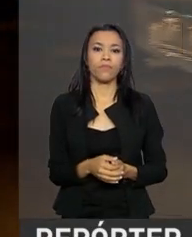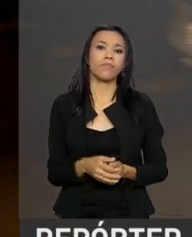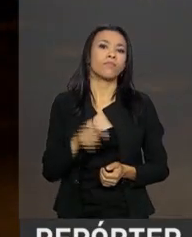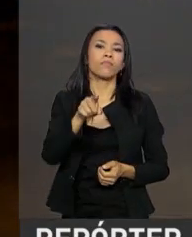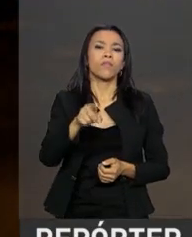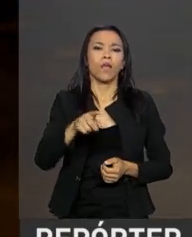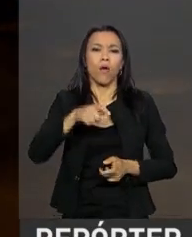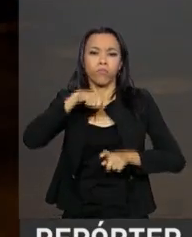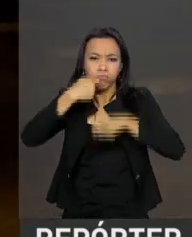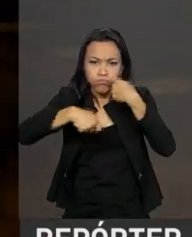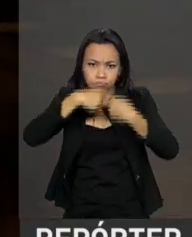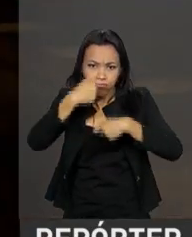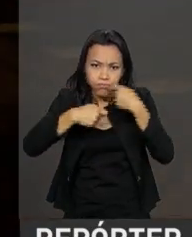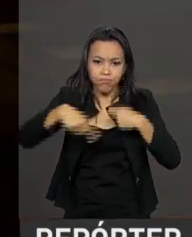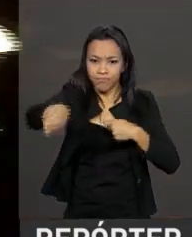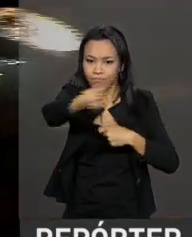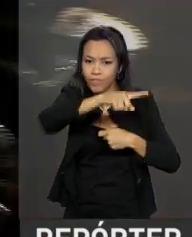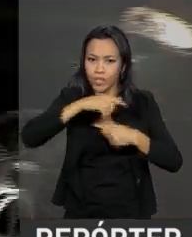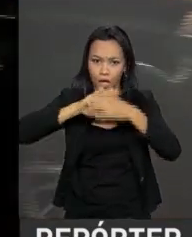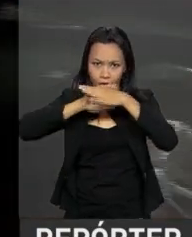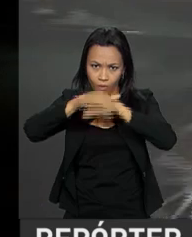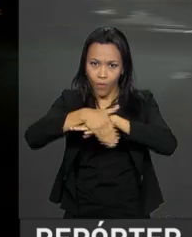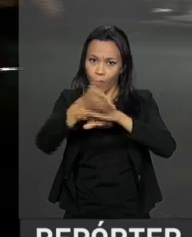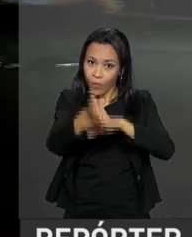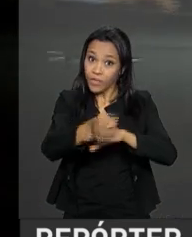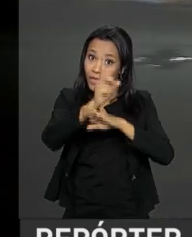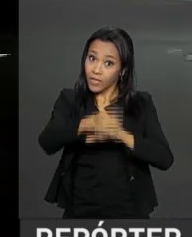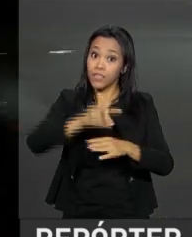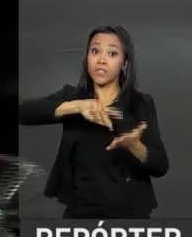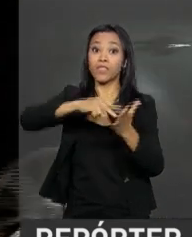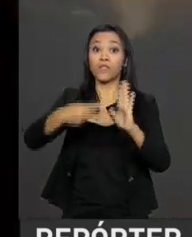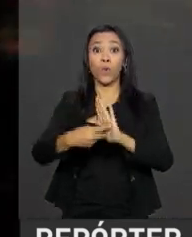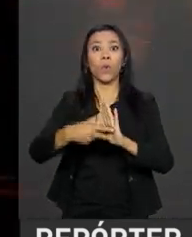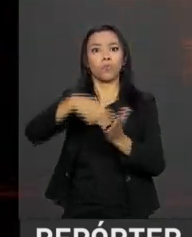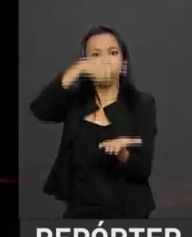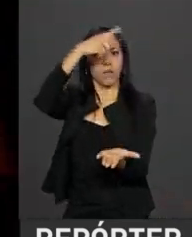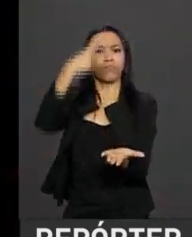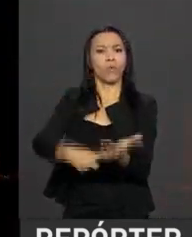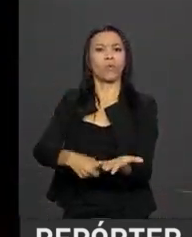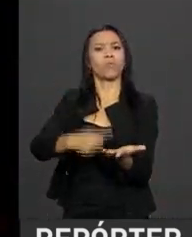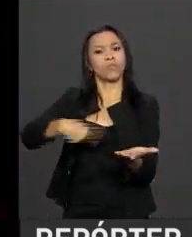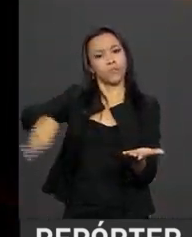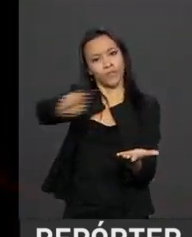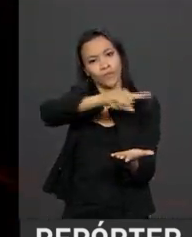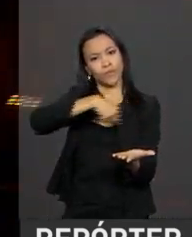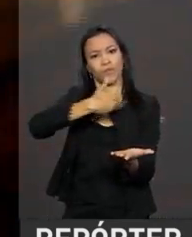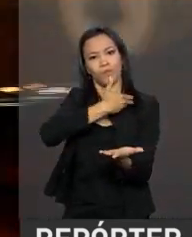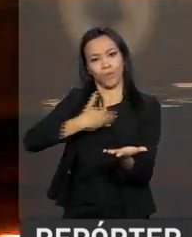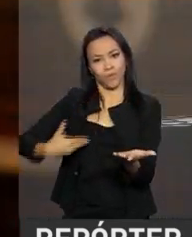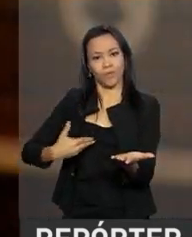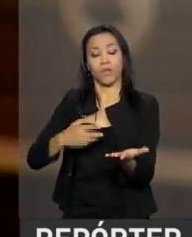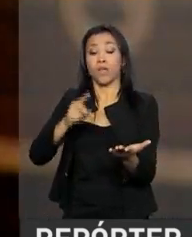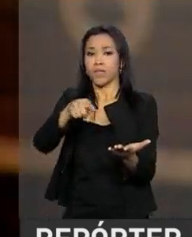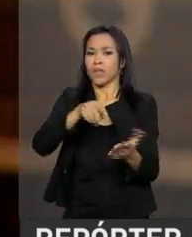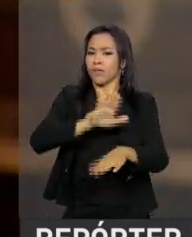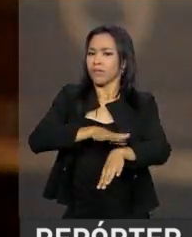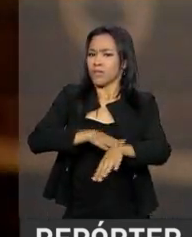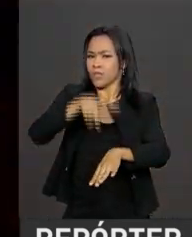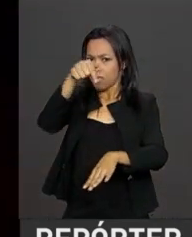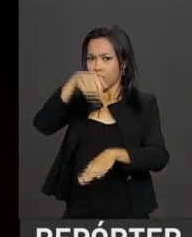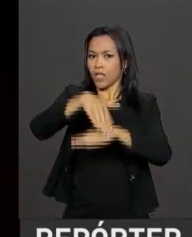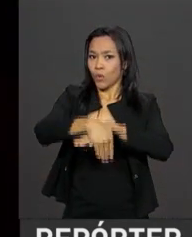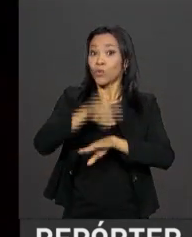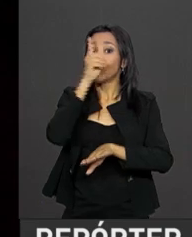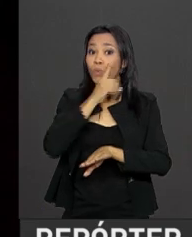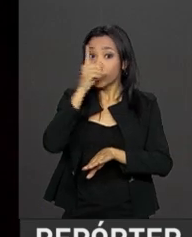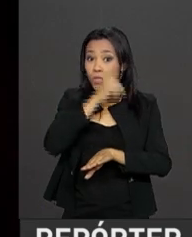Um jantar que simbolizou a união da base do governo na Câmara dos Deputados. Pouco antes das 7 horas da noite deste domingo,